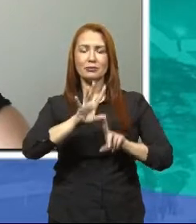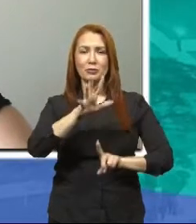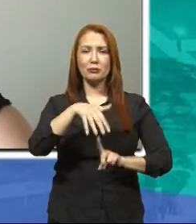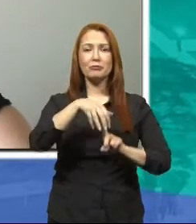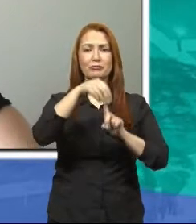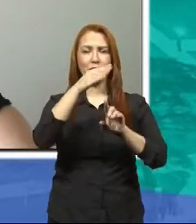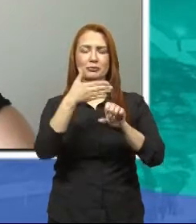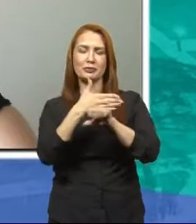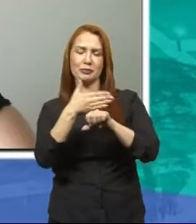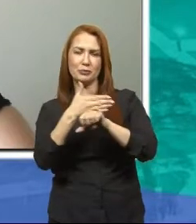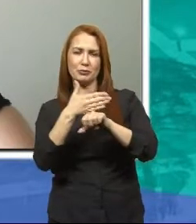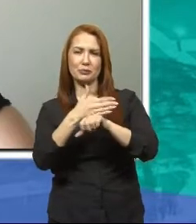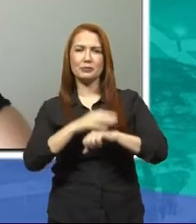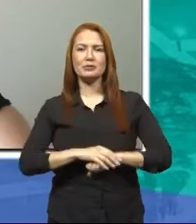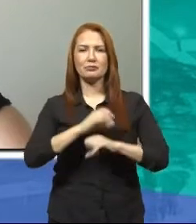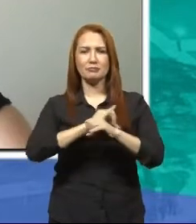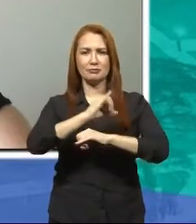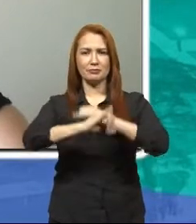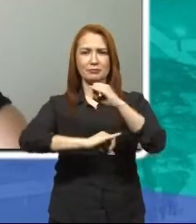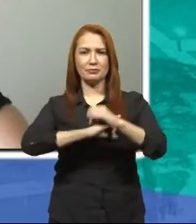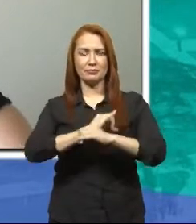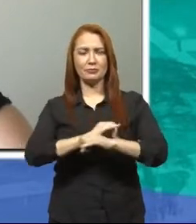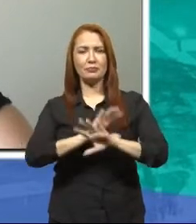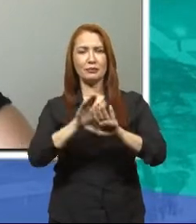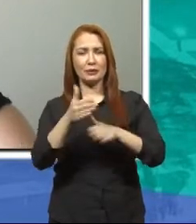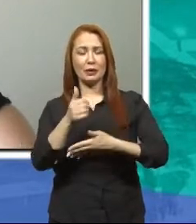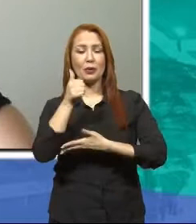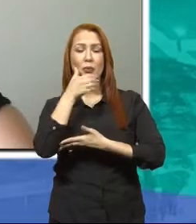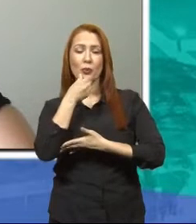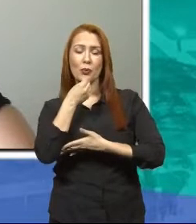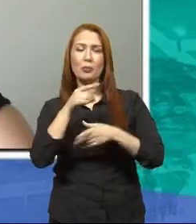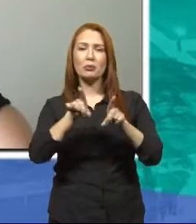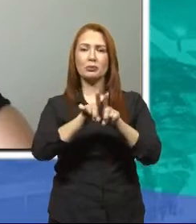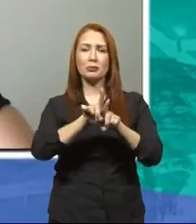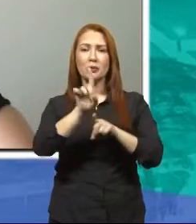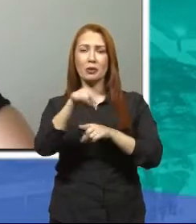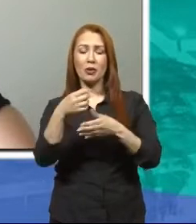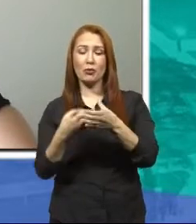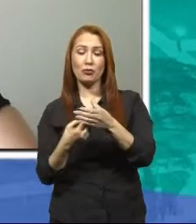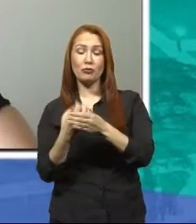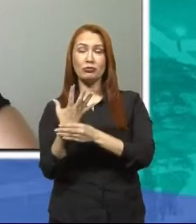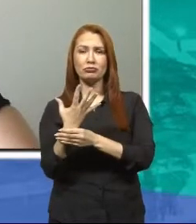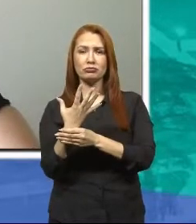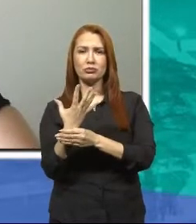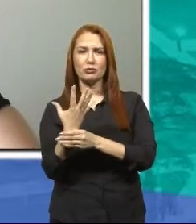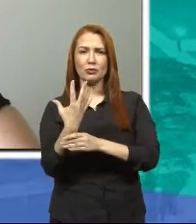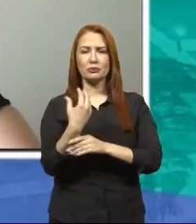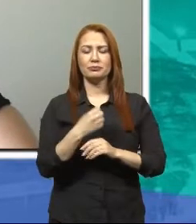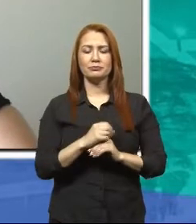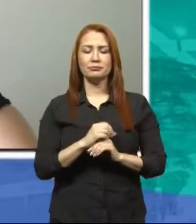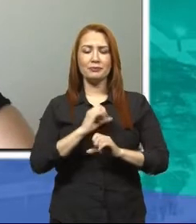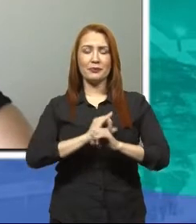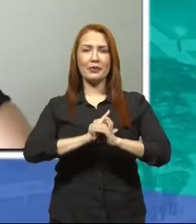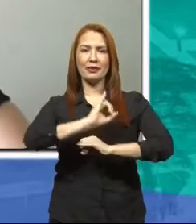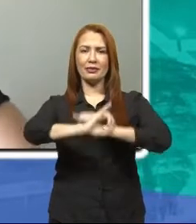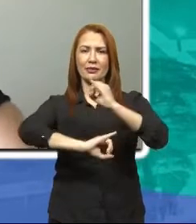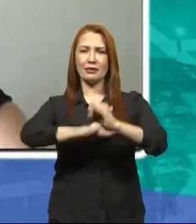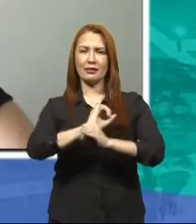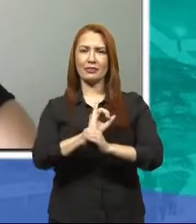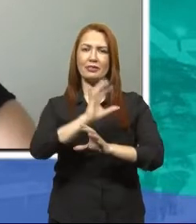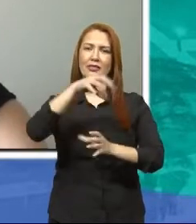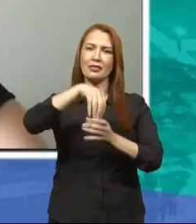Demi Gettigo é um dos fundadores da Internet no Brasil, e foi